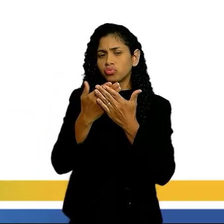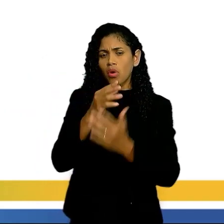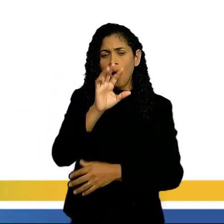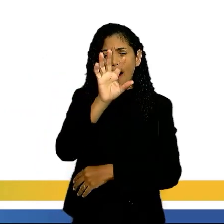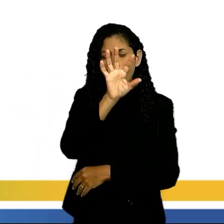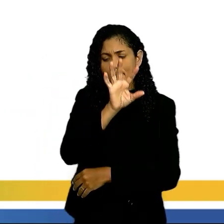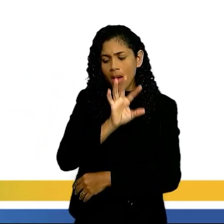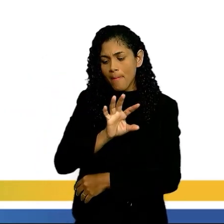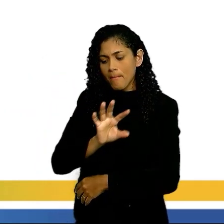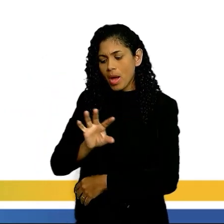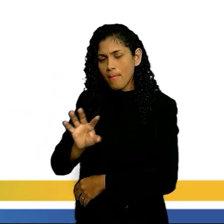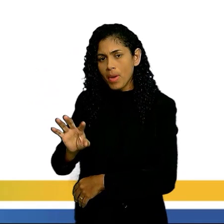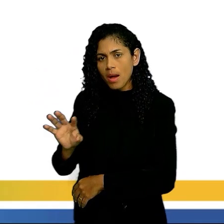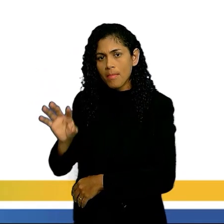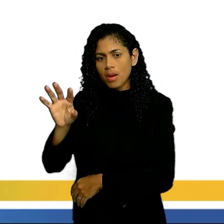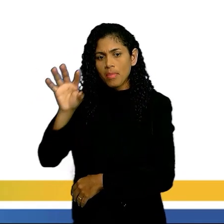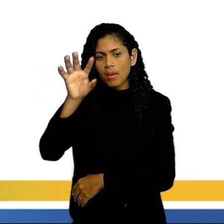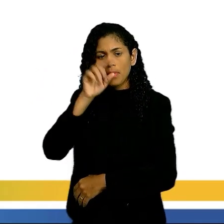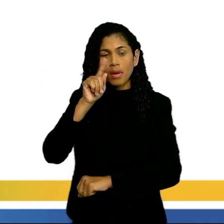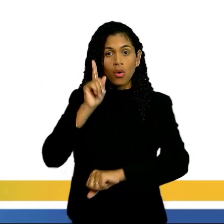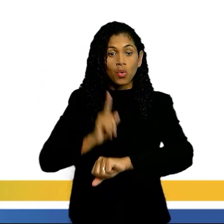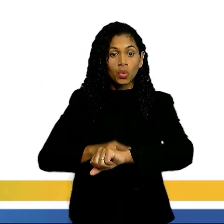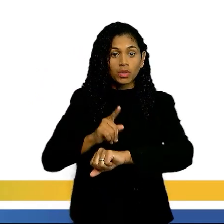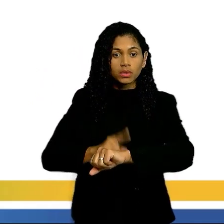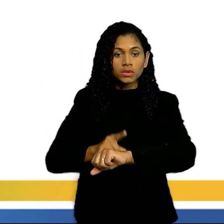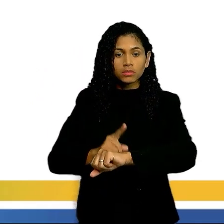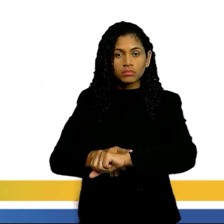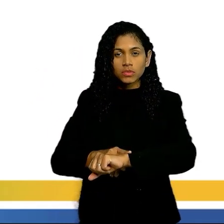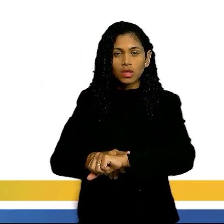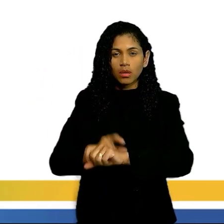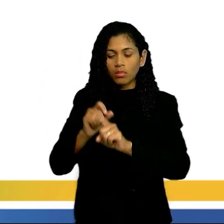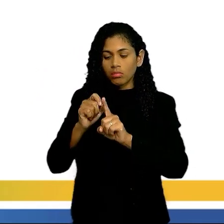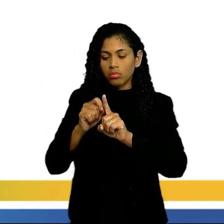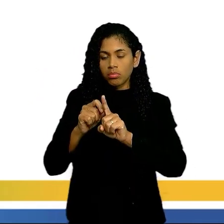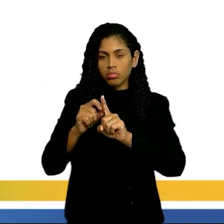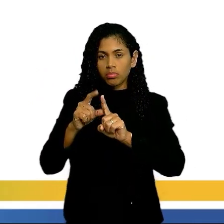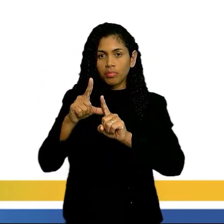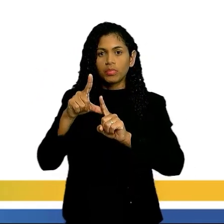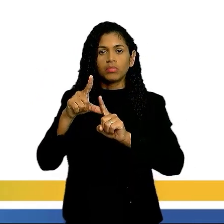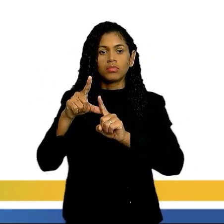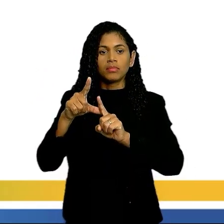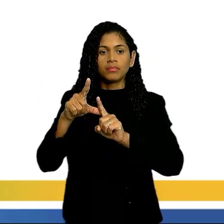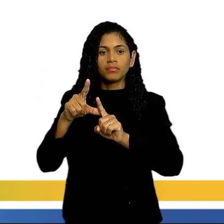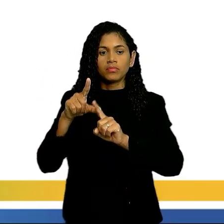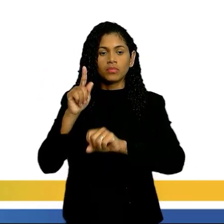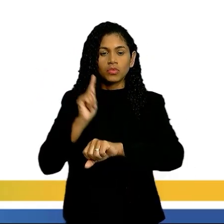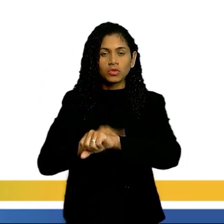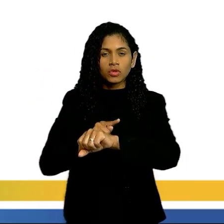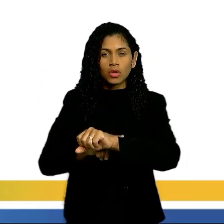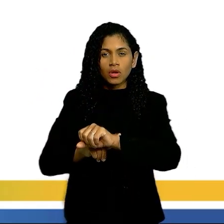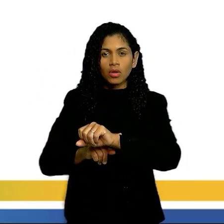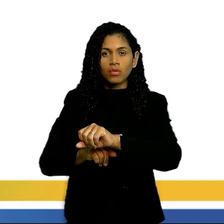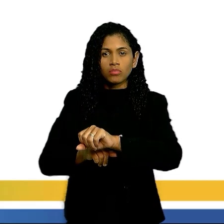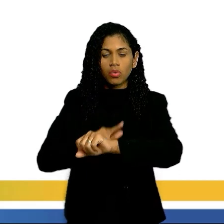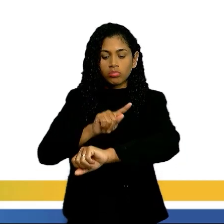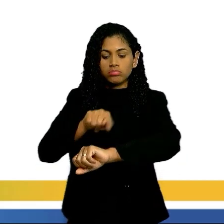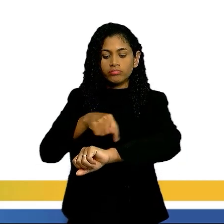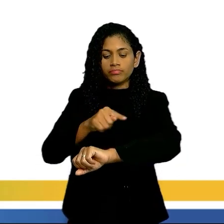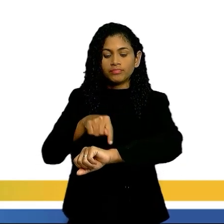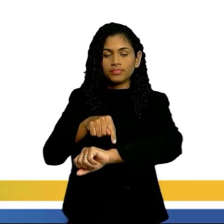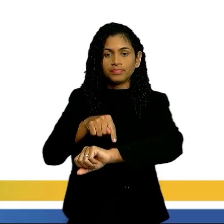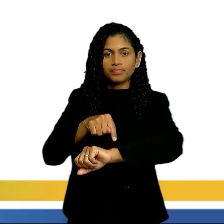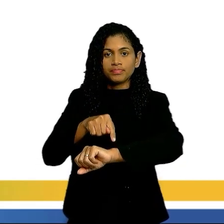olhar aí, o tempo térmico, tá? Temperatura, tempo, relógio,